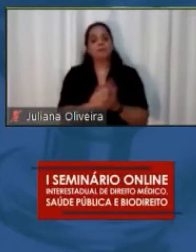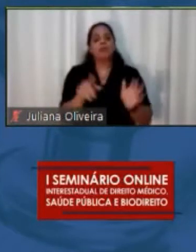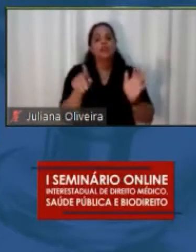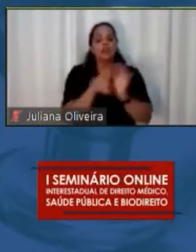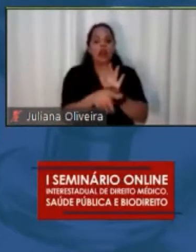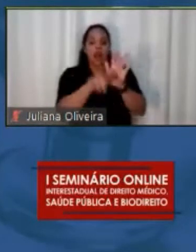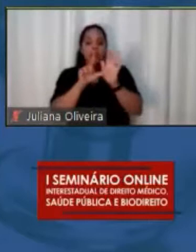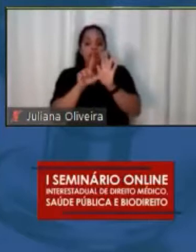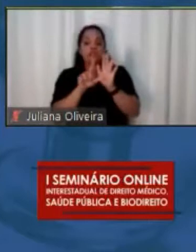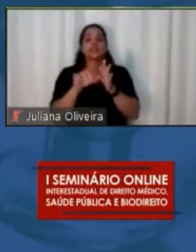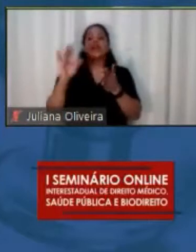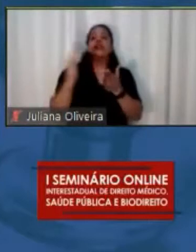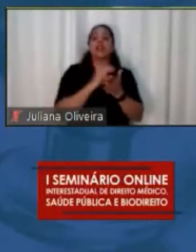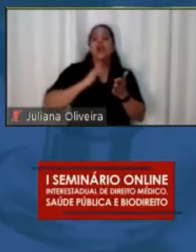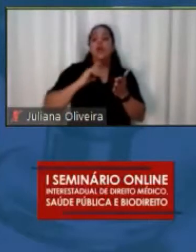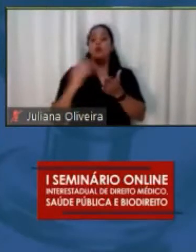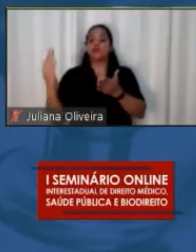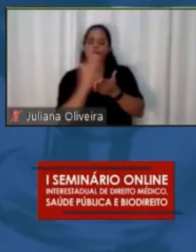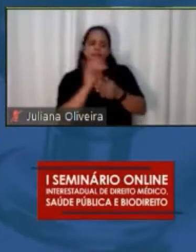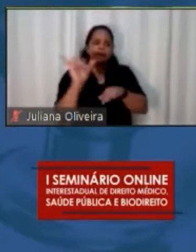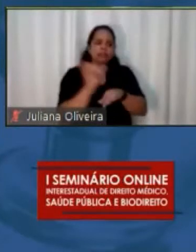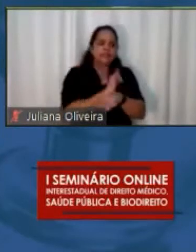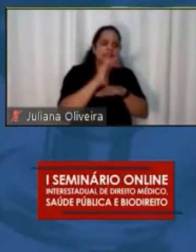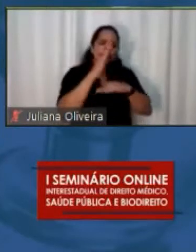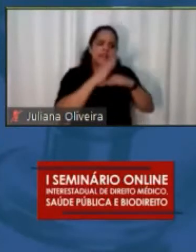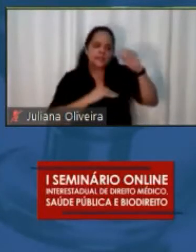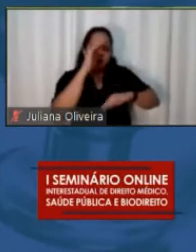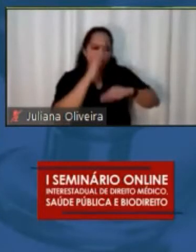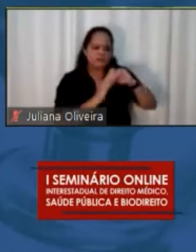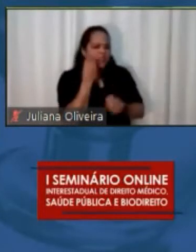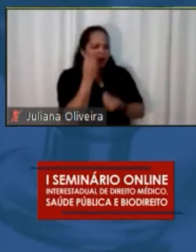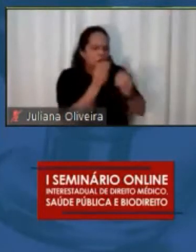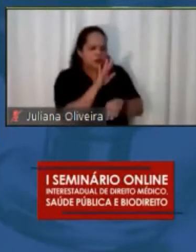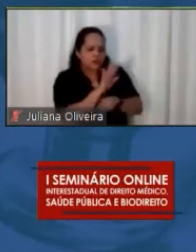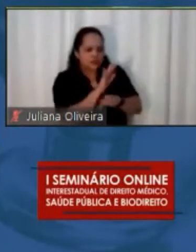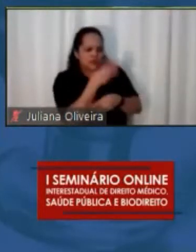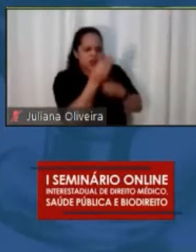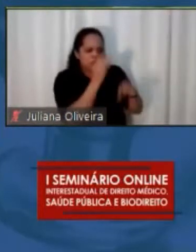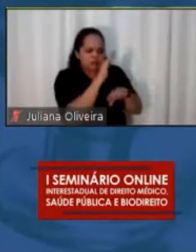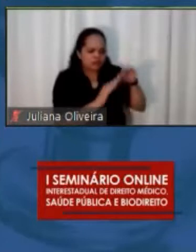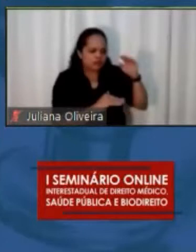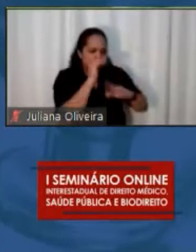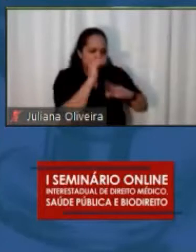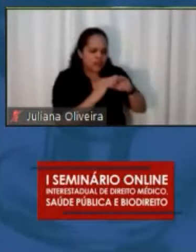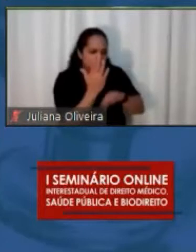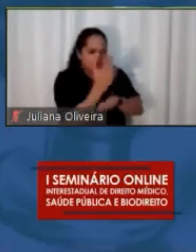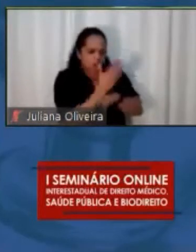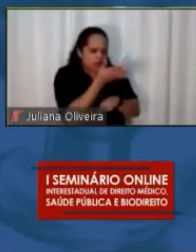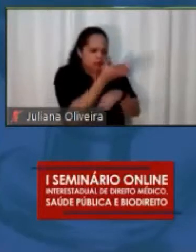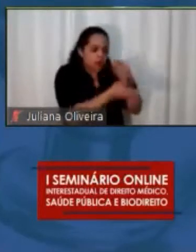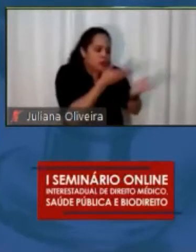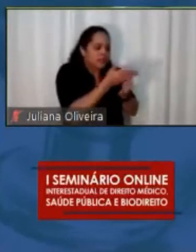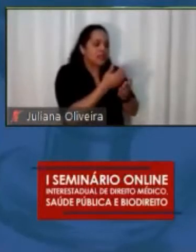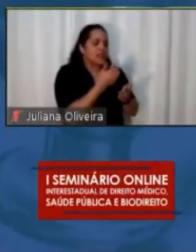ser minimizado o sangramento e, assim, o paciente ser tratado sem lançar a mão de transfusão de sangue.